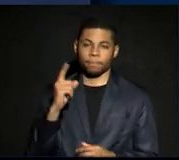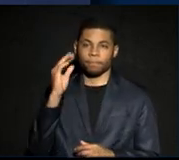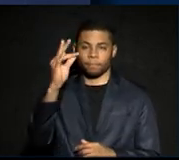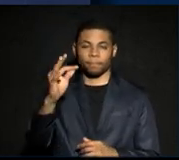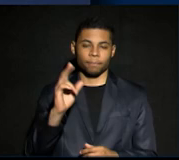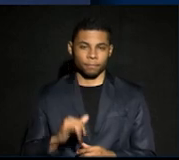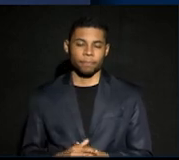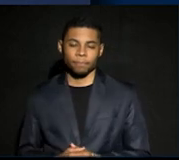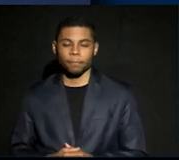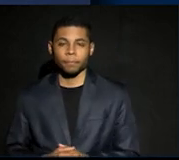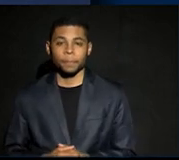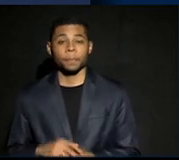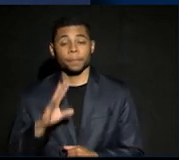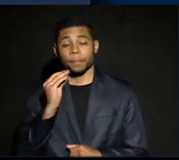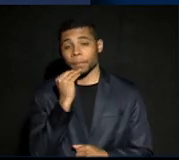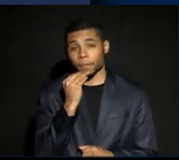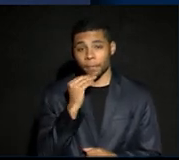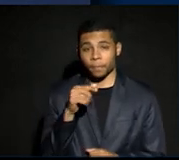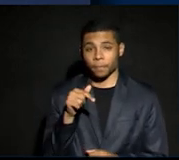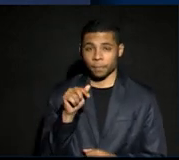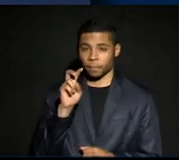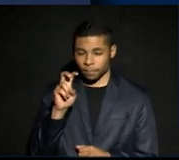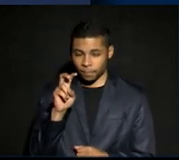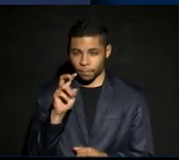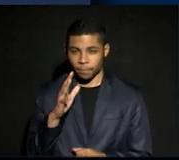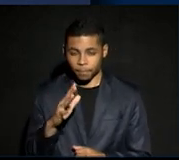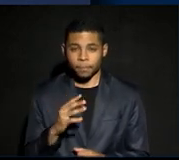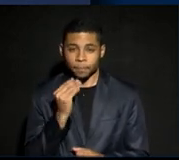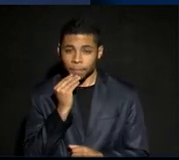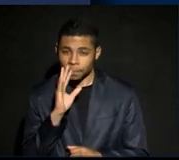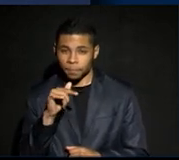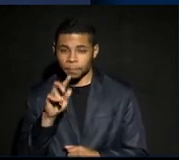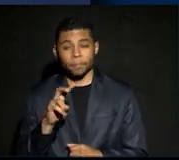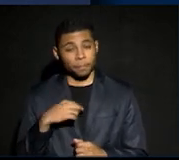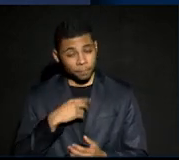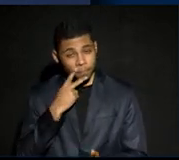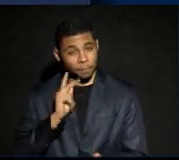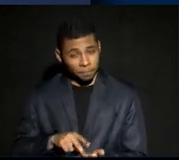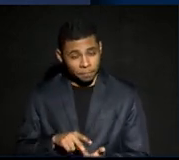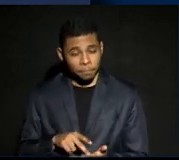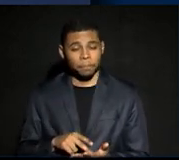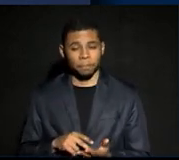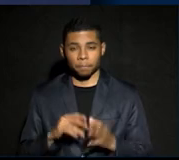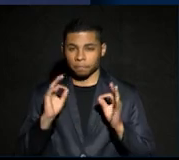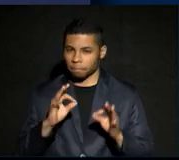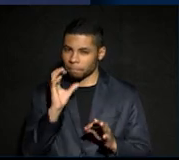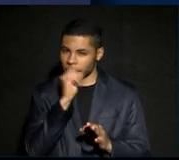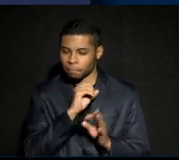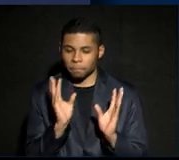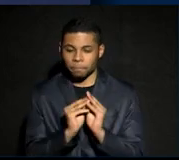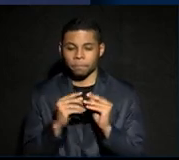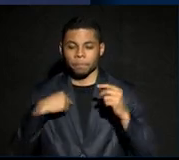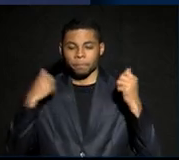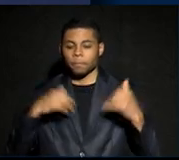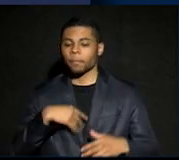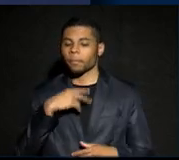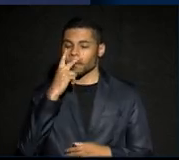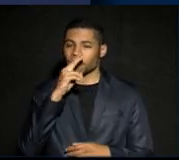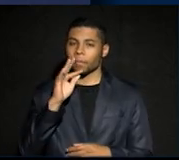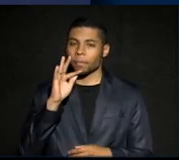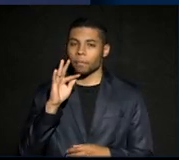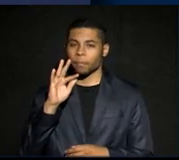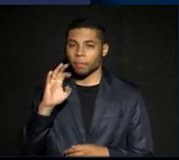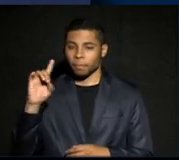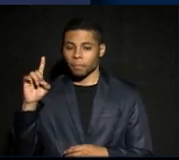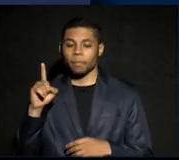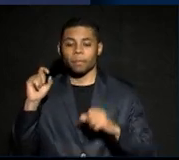ver. A possibilidade de 75, eu honestamente aqui, só brevemente, eu acho que o Fed